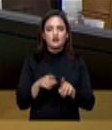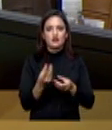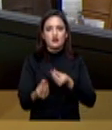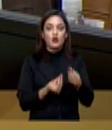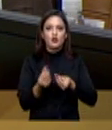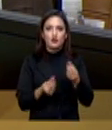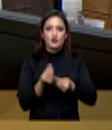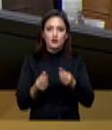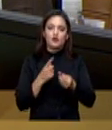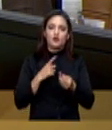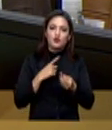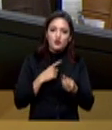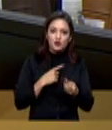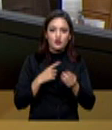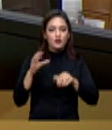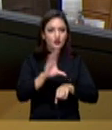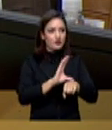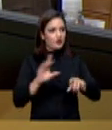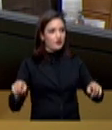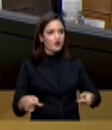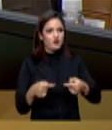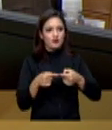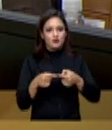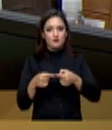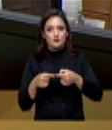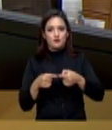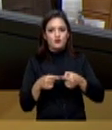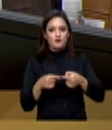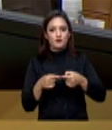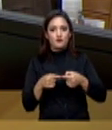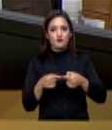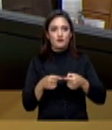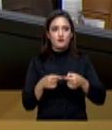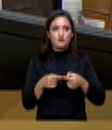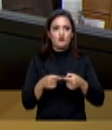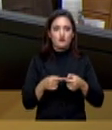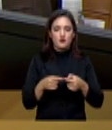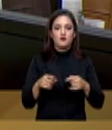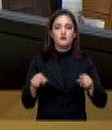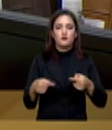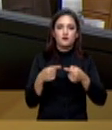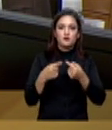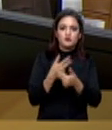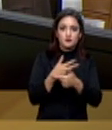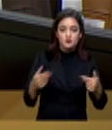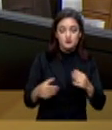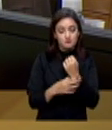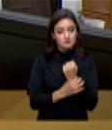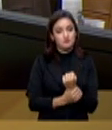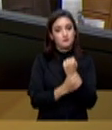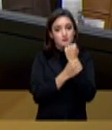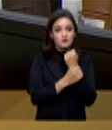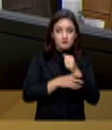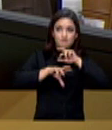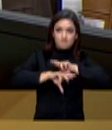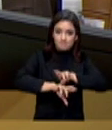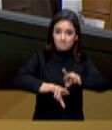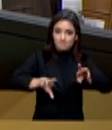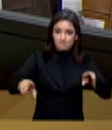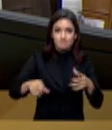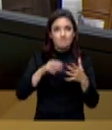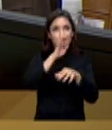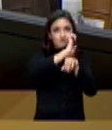condicional aqui a divergência se Funda nas atribuições constitucionalmente assegurados aos diversos